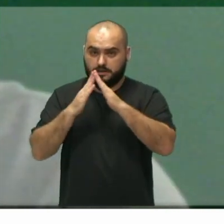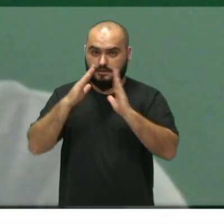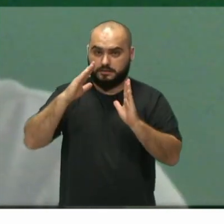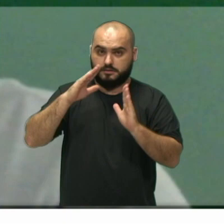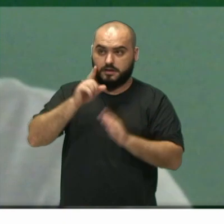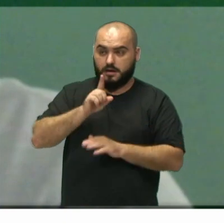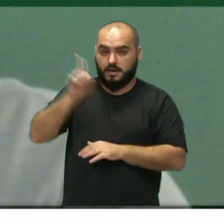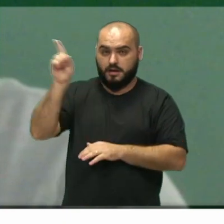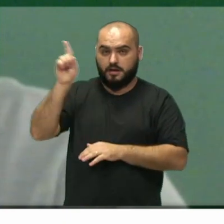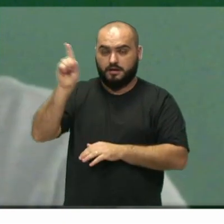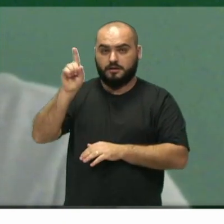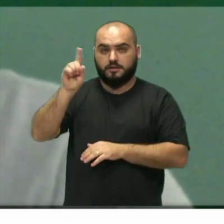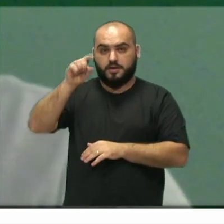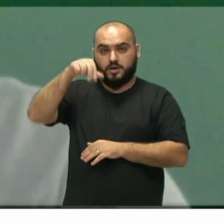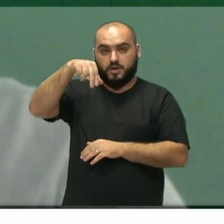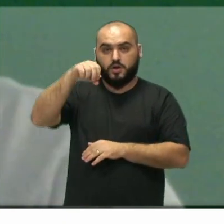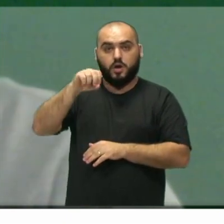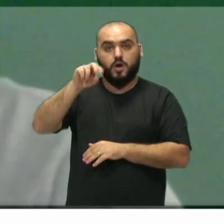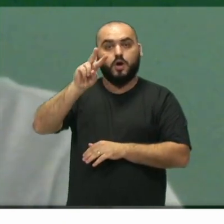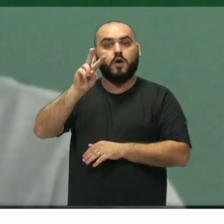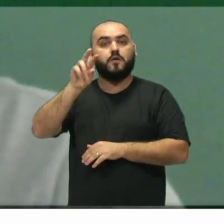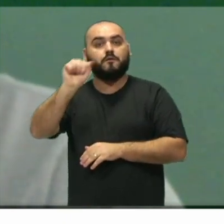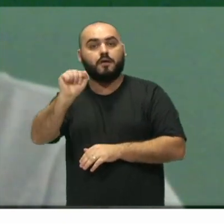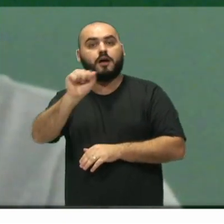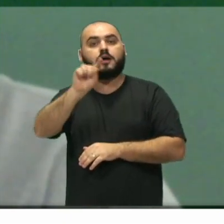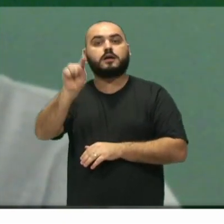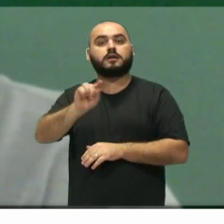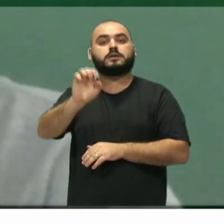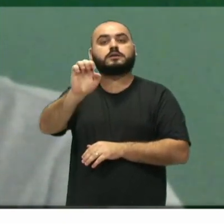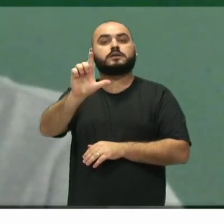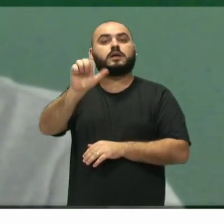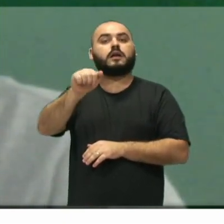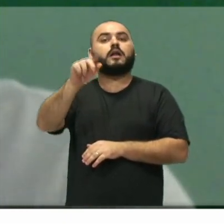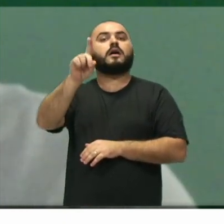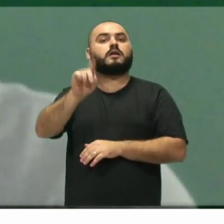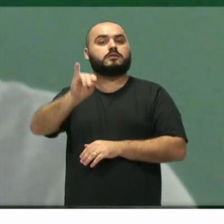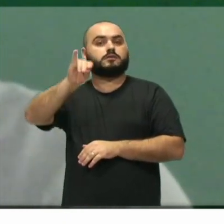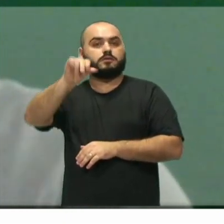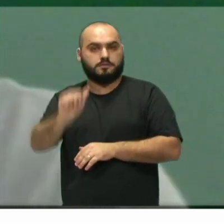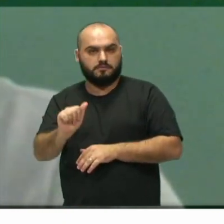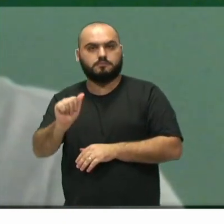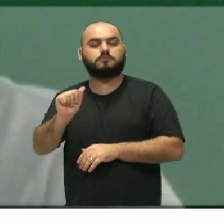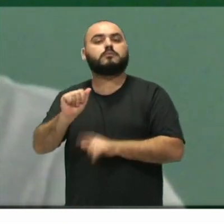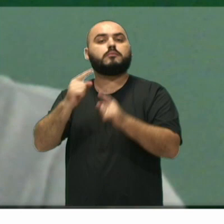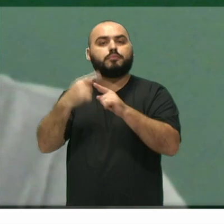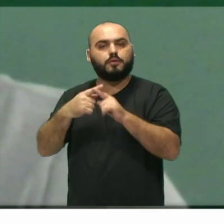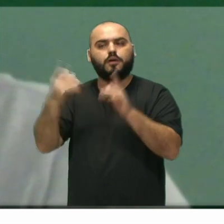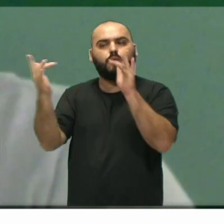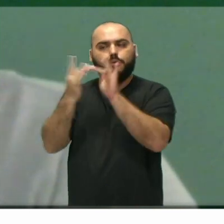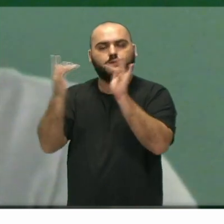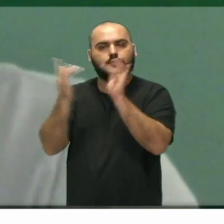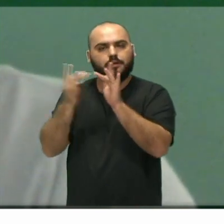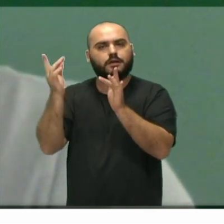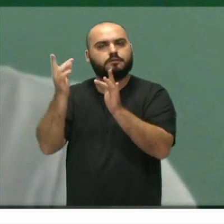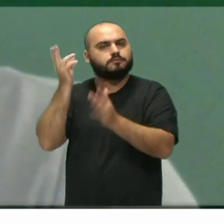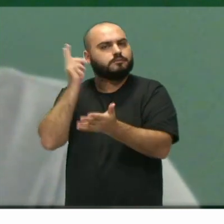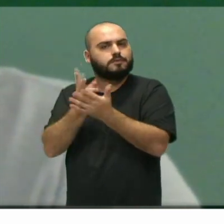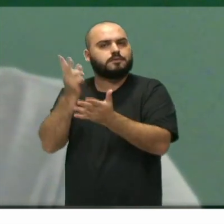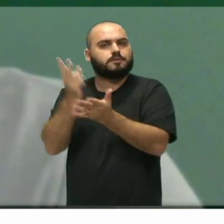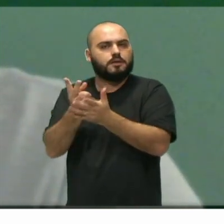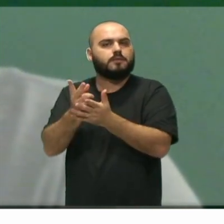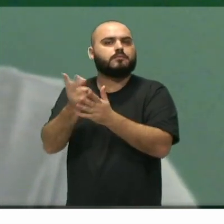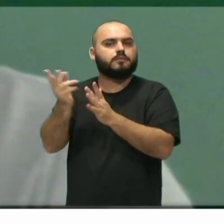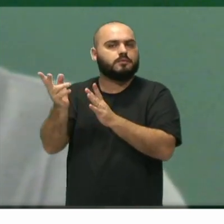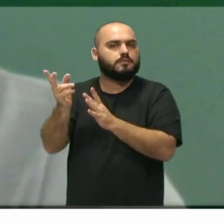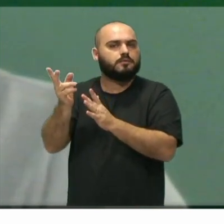planeta, ele mora na Nova Zelândia e a gente continua tendo contato frequentemente. Por quê? Porque existe essa possibilidade de áudio,